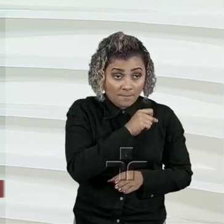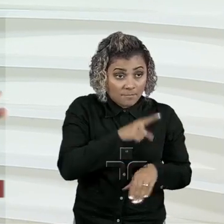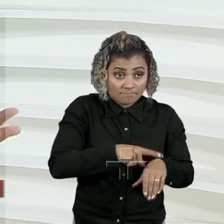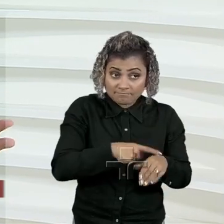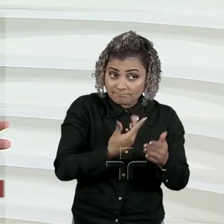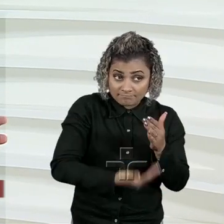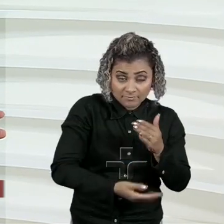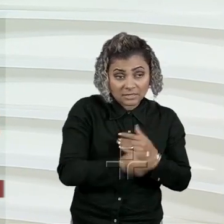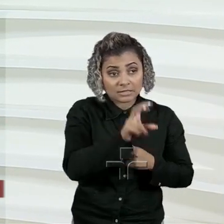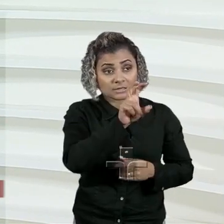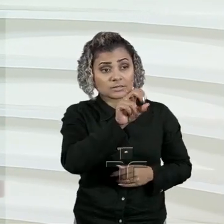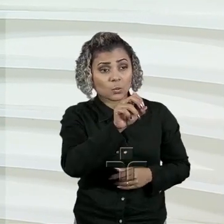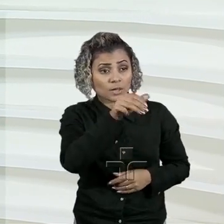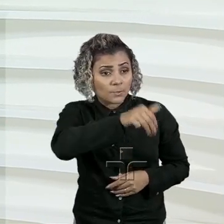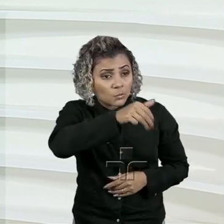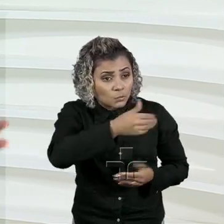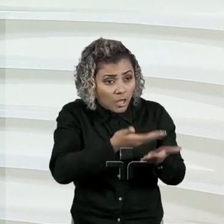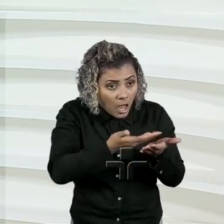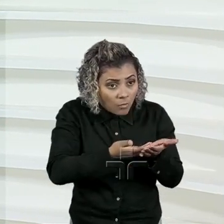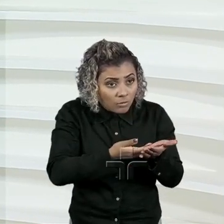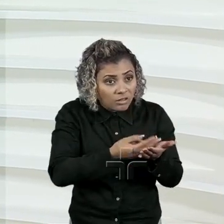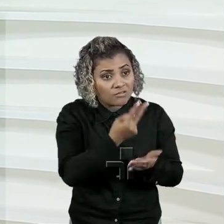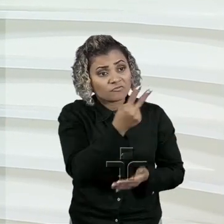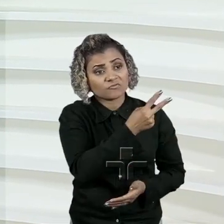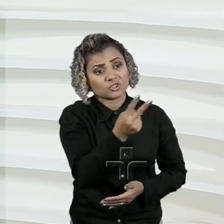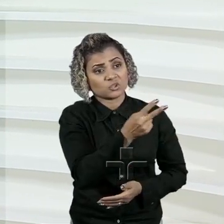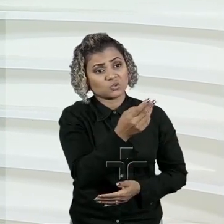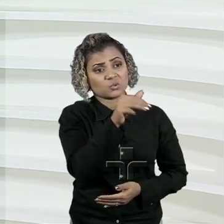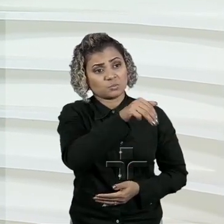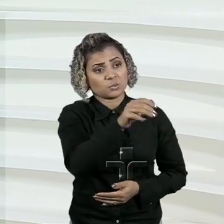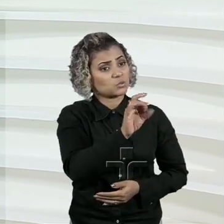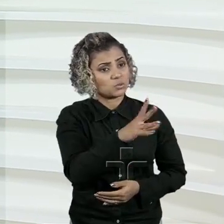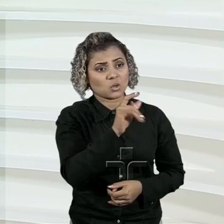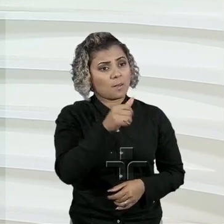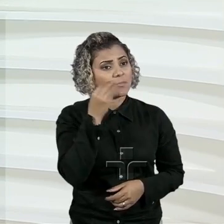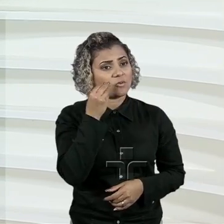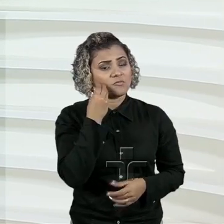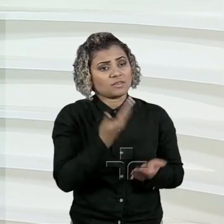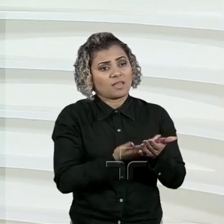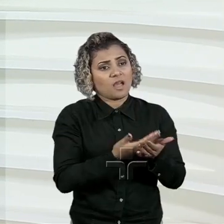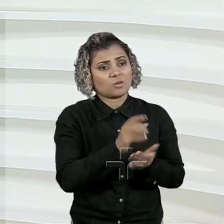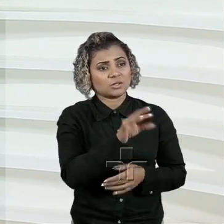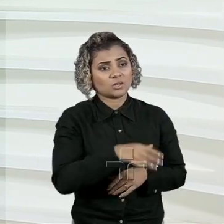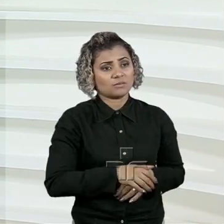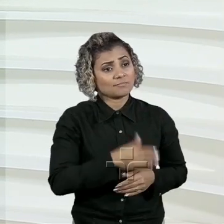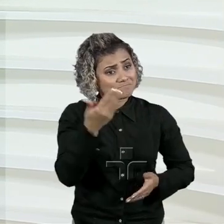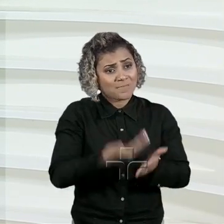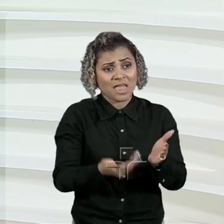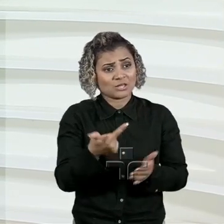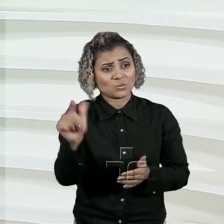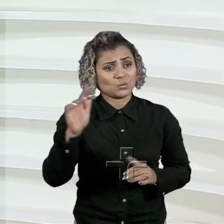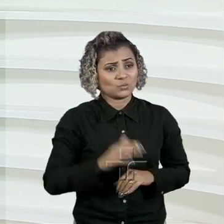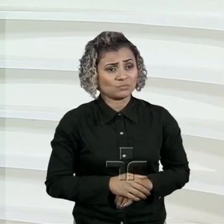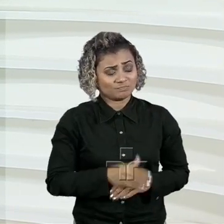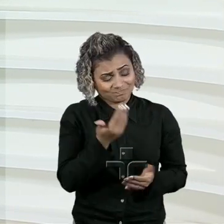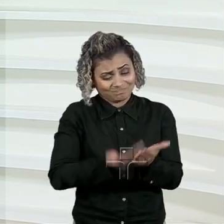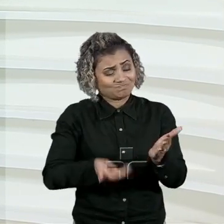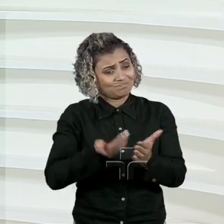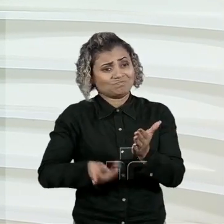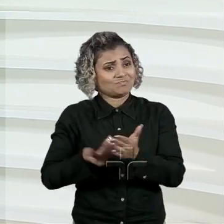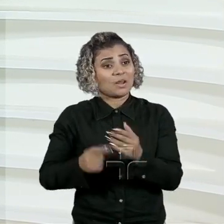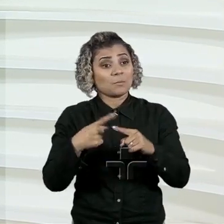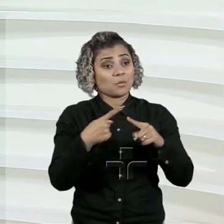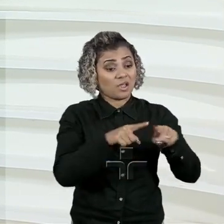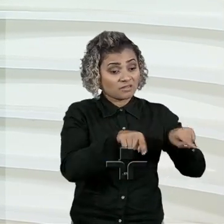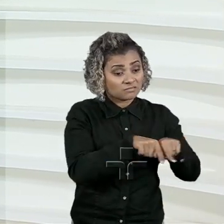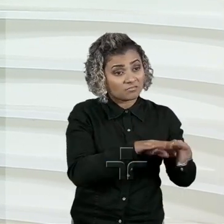de 50 minutos de aula se aproveita 22, 23 minutos de aula efetiva. Aí o resto se perde na troca da sala,